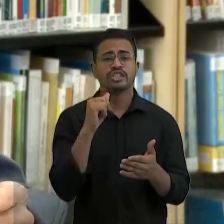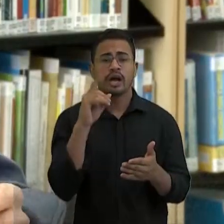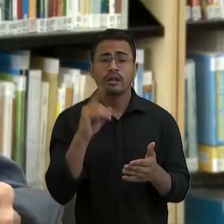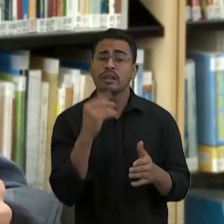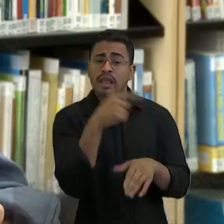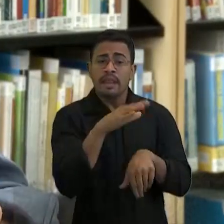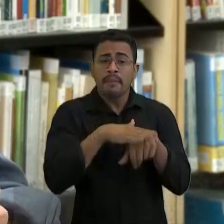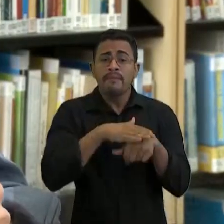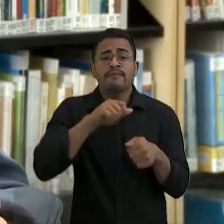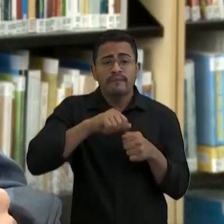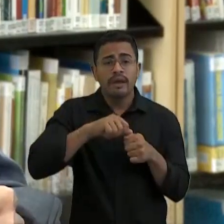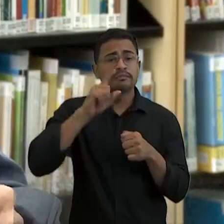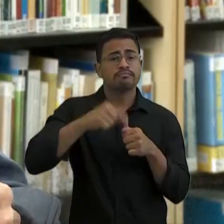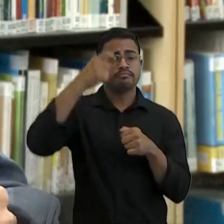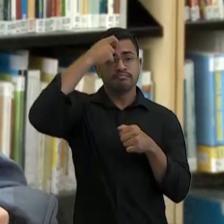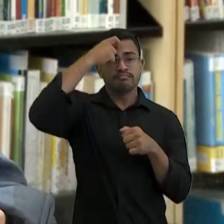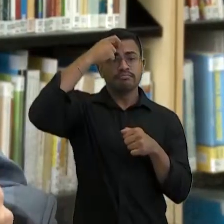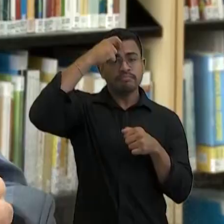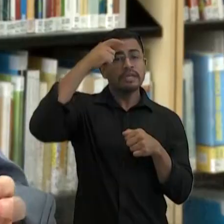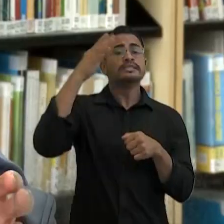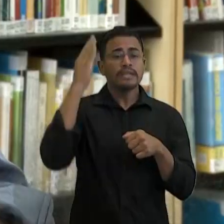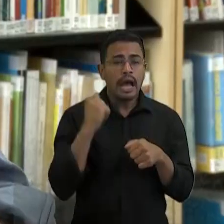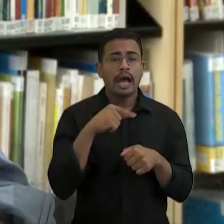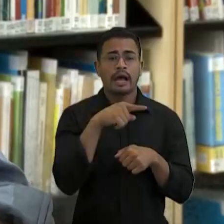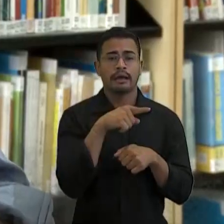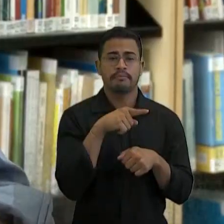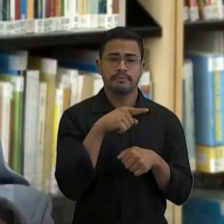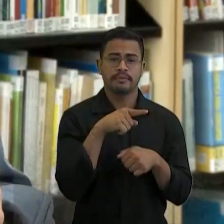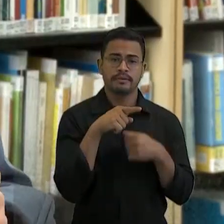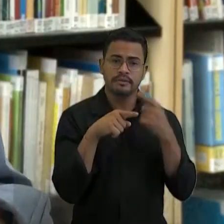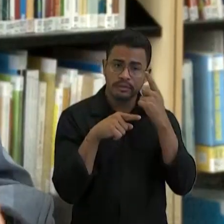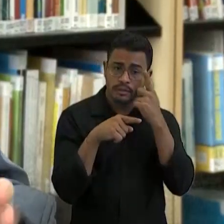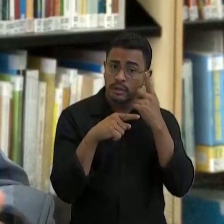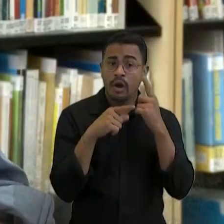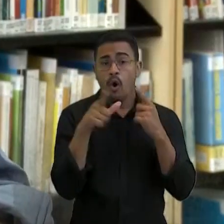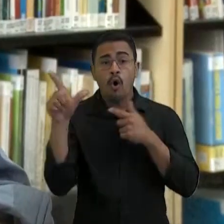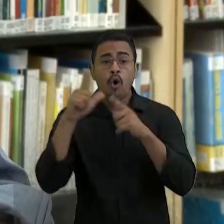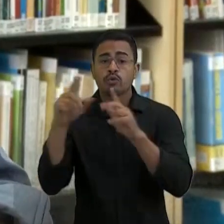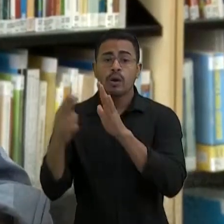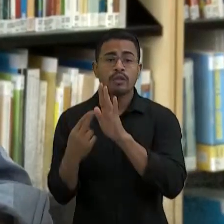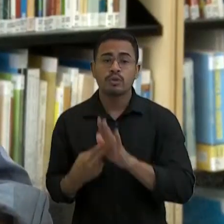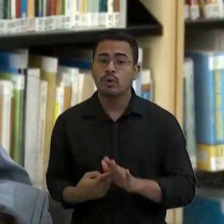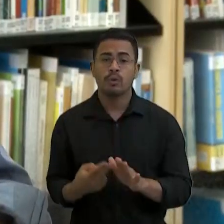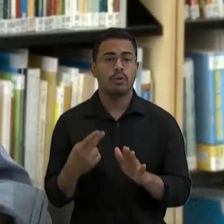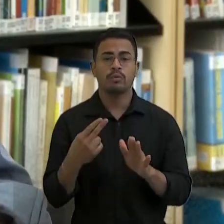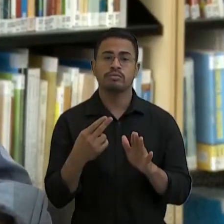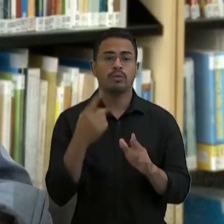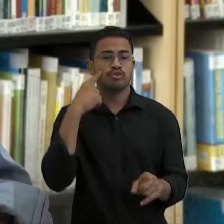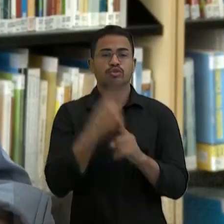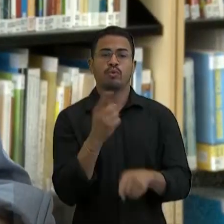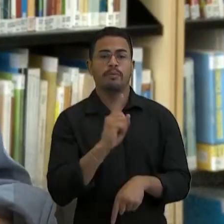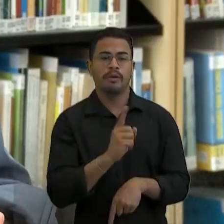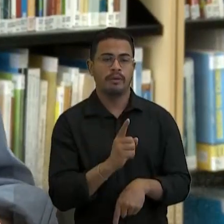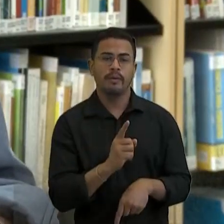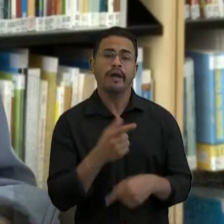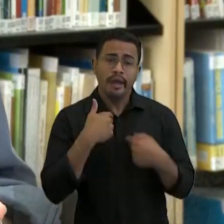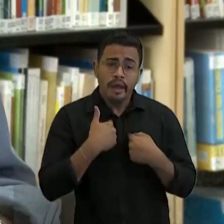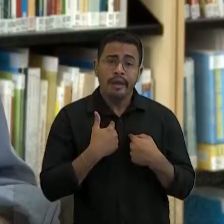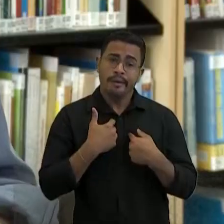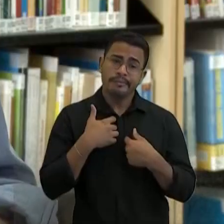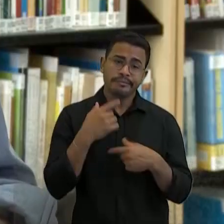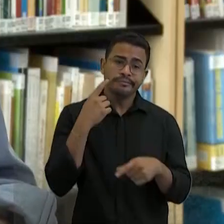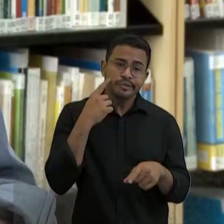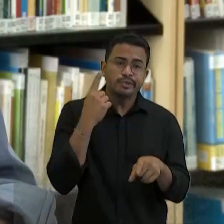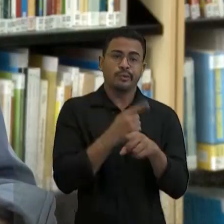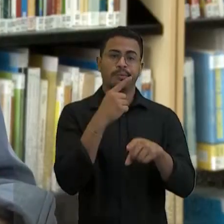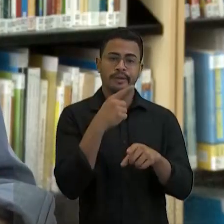outro autor descobriu coisas que eu modestamente descobri. Uhum. Certo? Quem mais